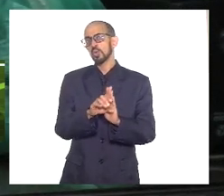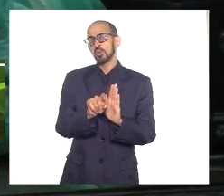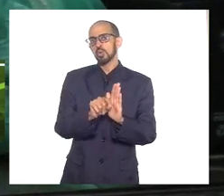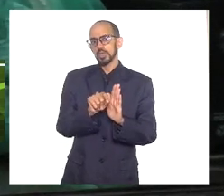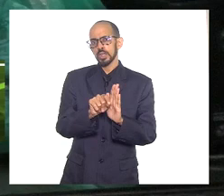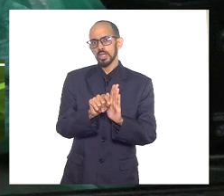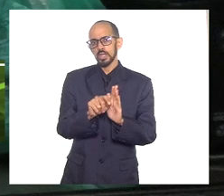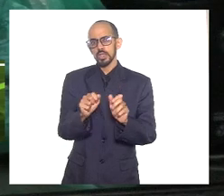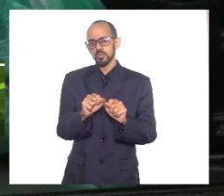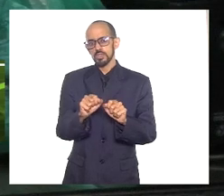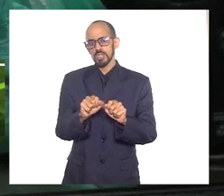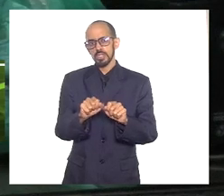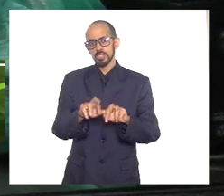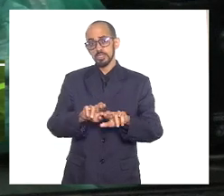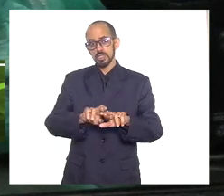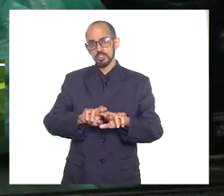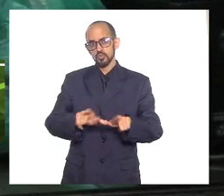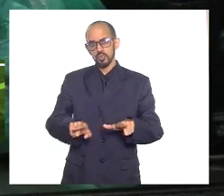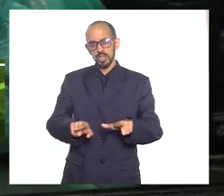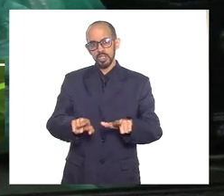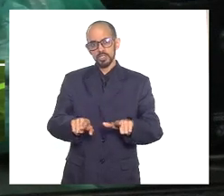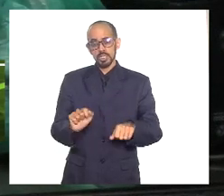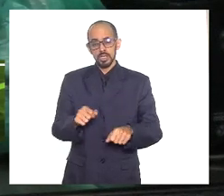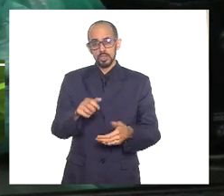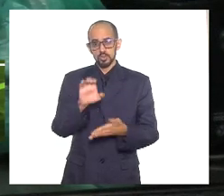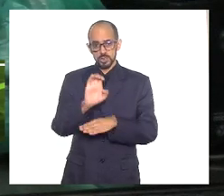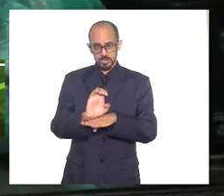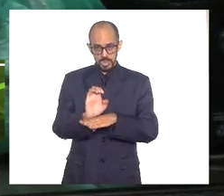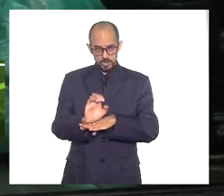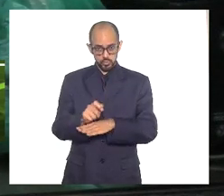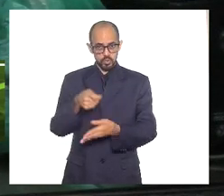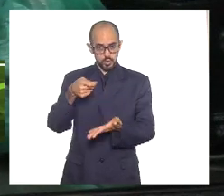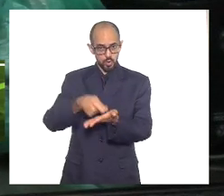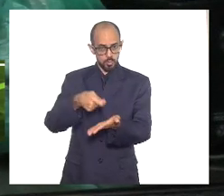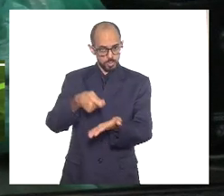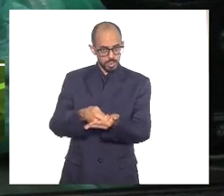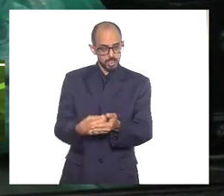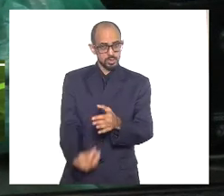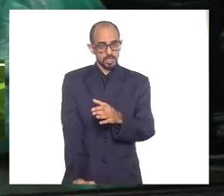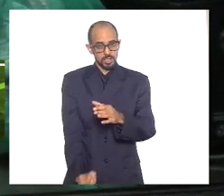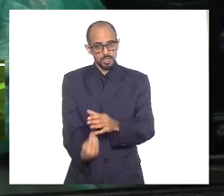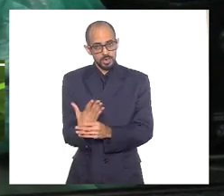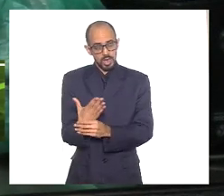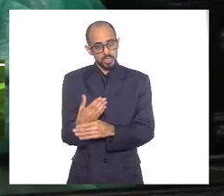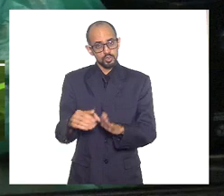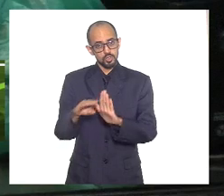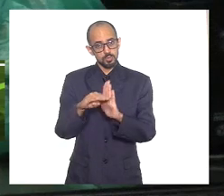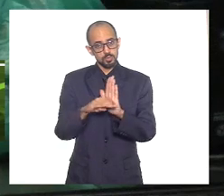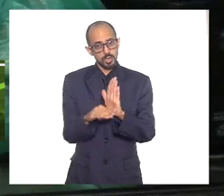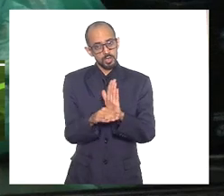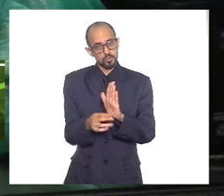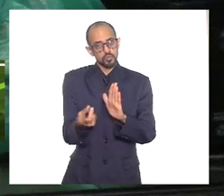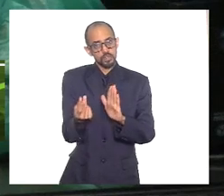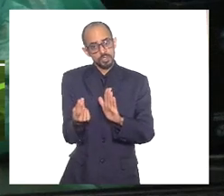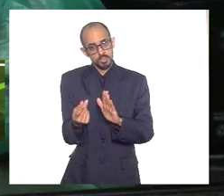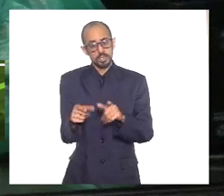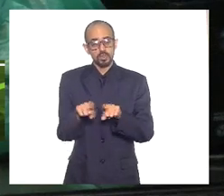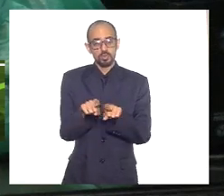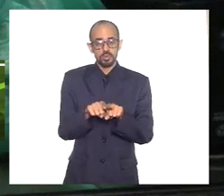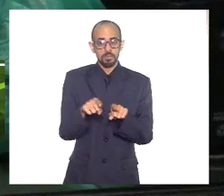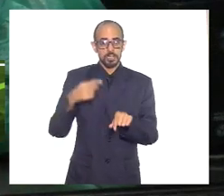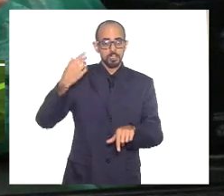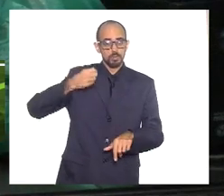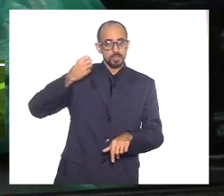essa diferenciação, que os estados fossem obrigados a criar seus planos financeiros e seus planos